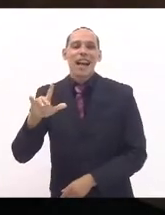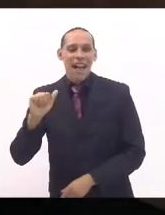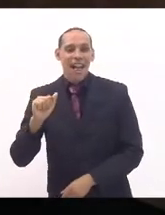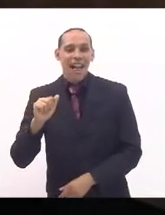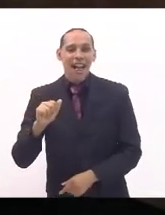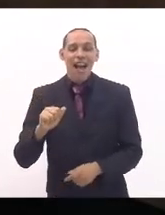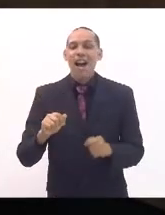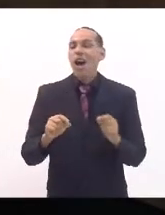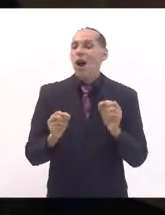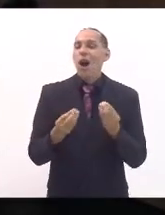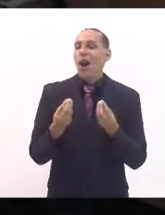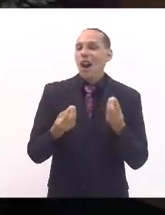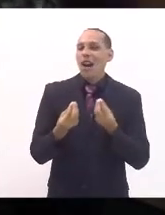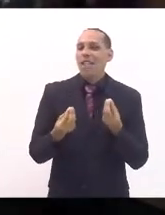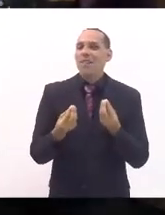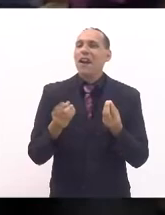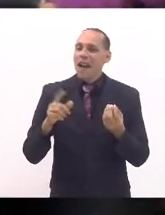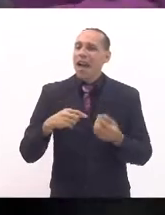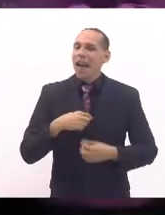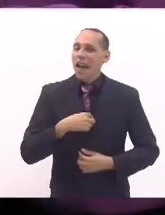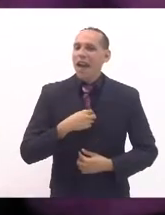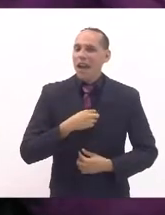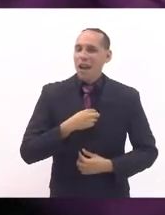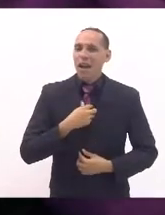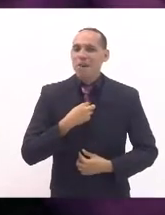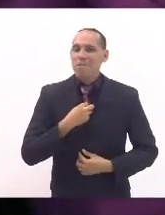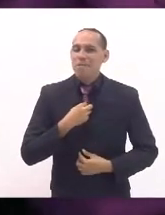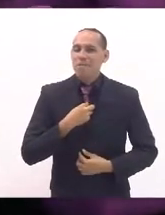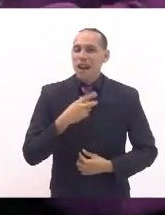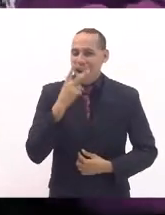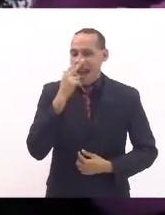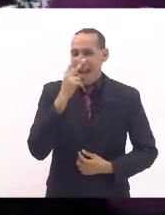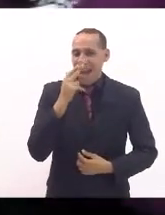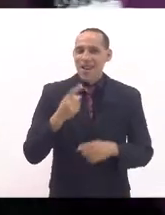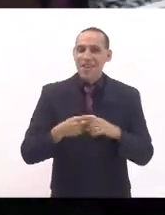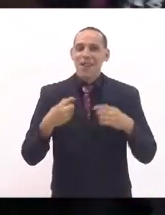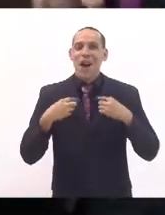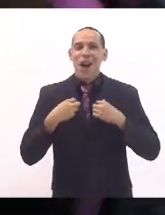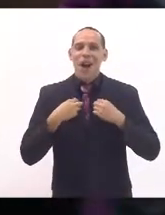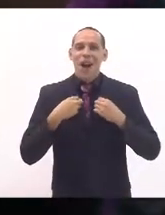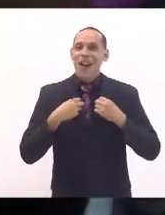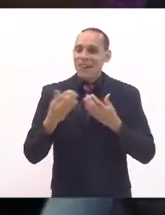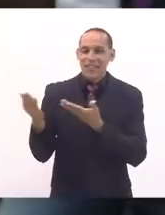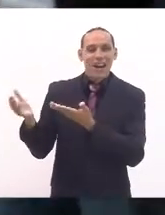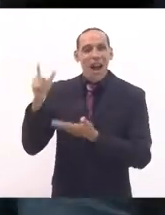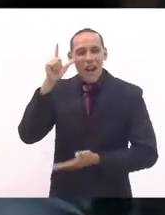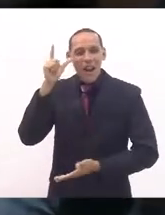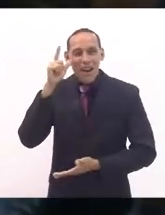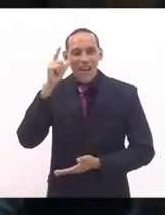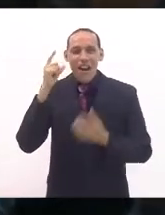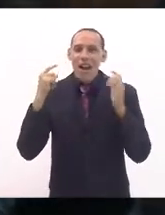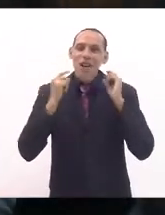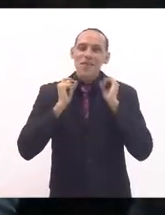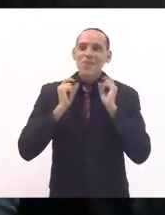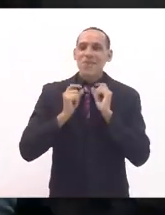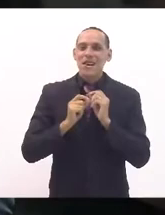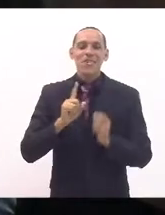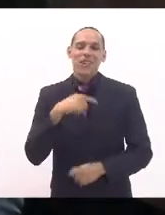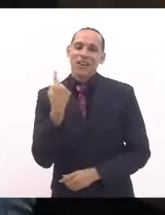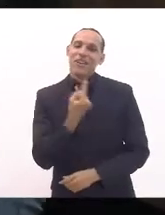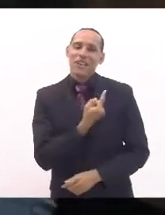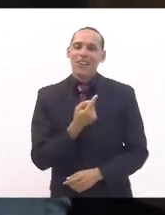fazendo alusão a uma gravata, que ela está com a blusa e a Lucinha está de cordãozinho, mas todas